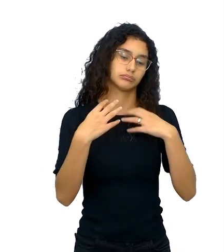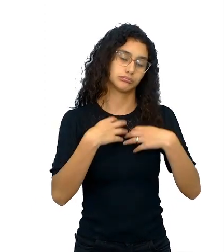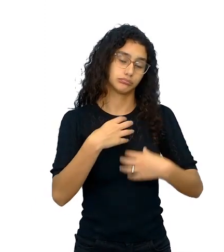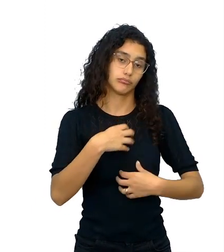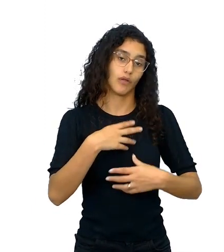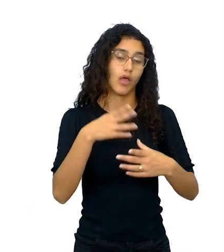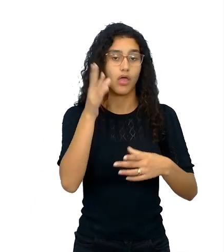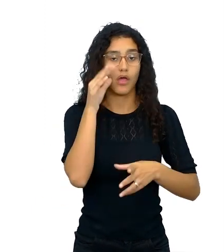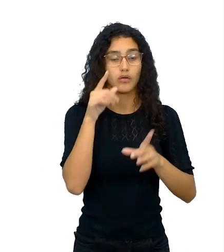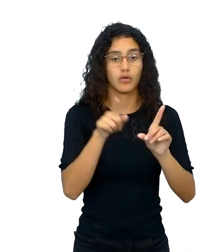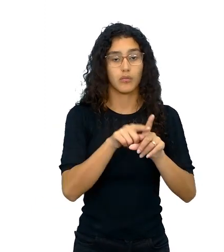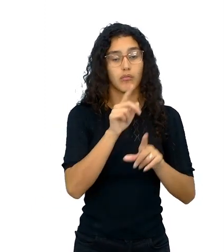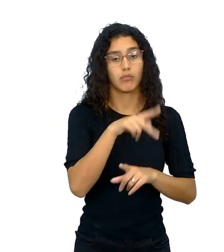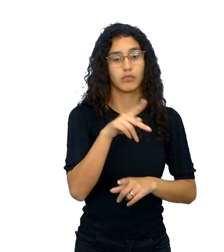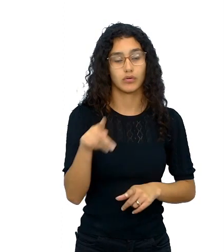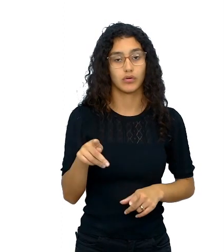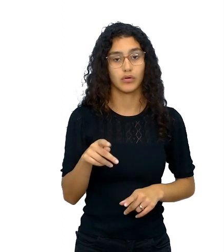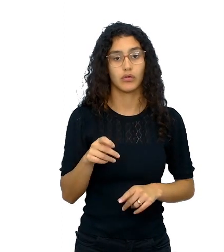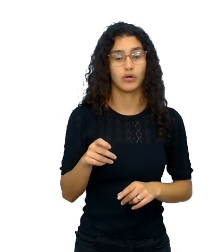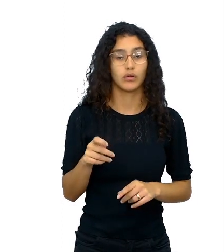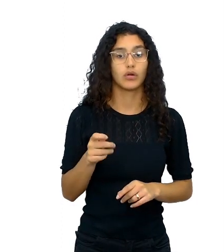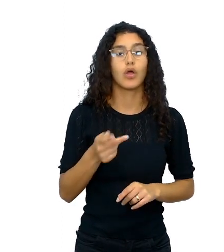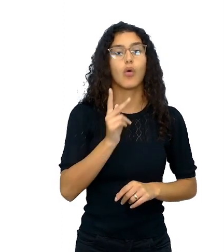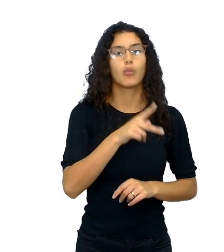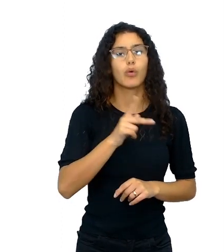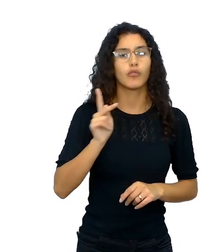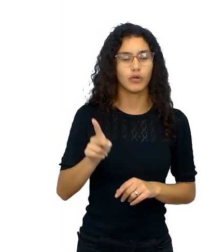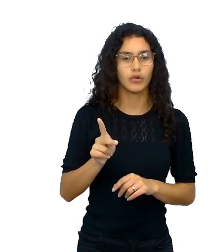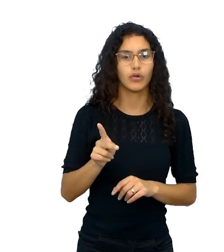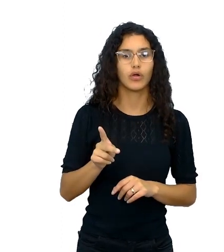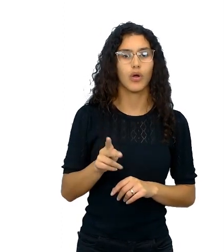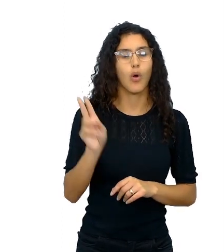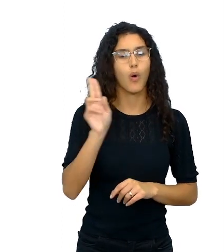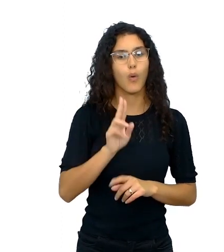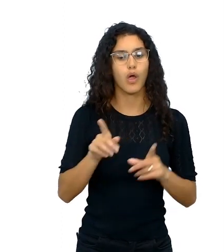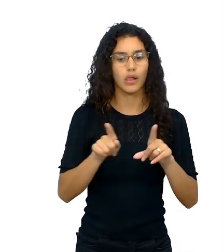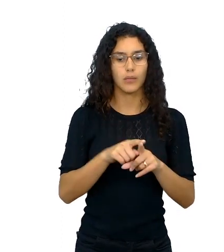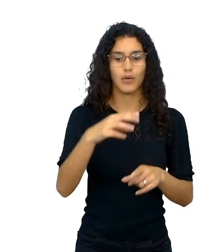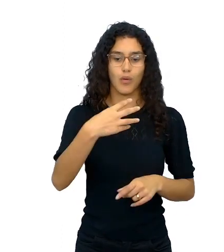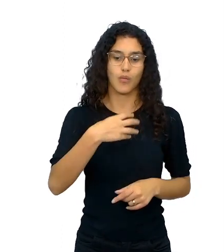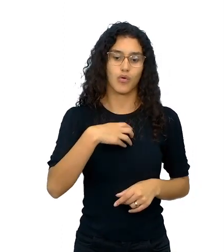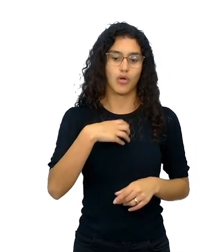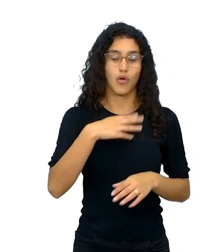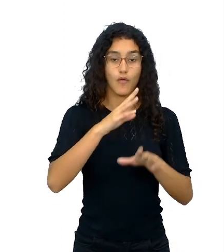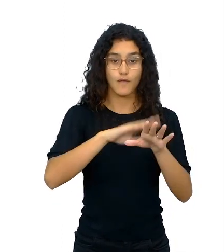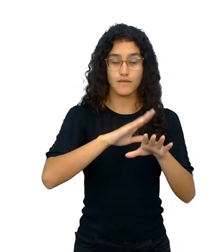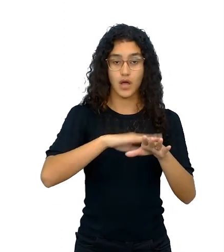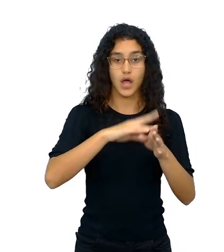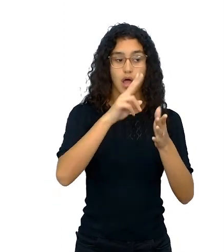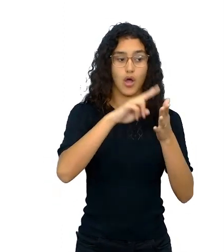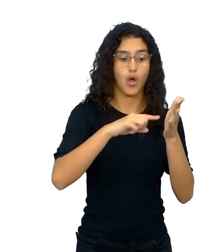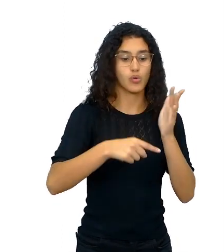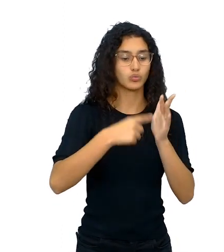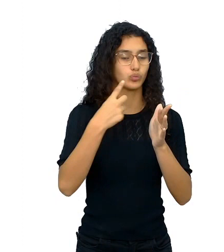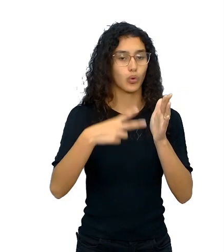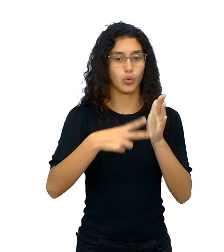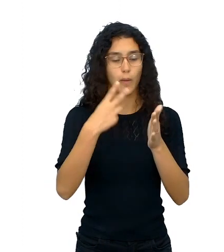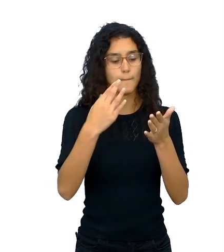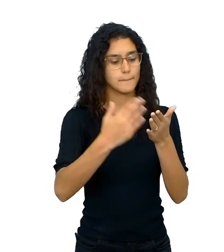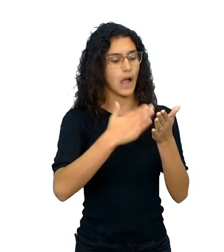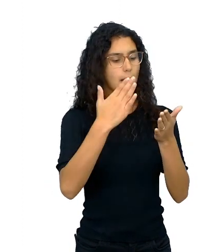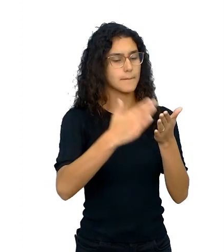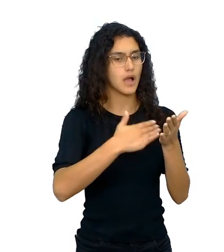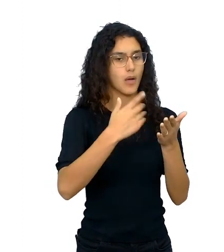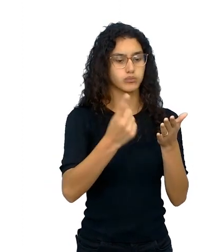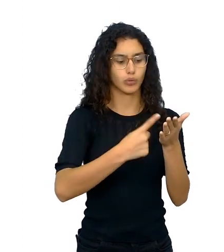Interessante, professor, que o professor se use como modelo faça a leitura de 1 ou 2 capítulos, 3